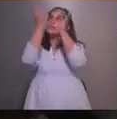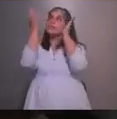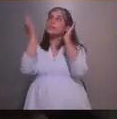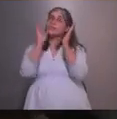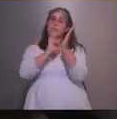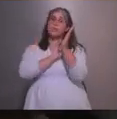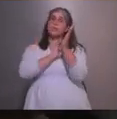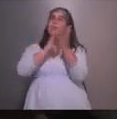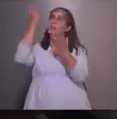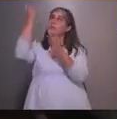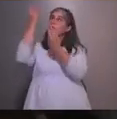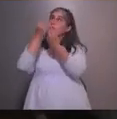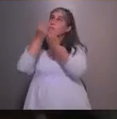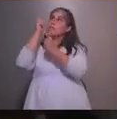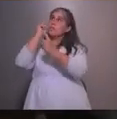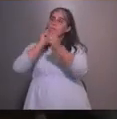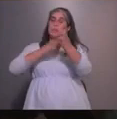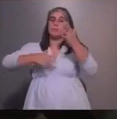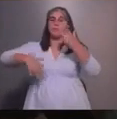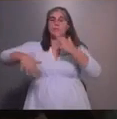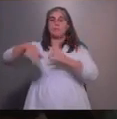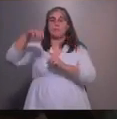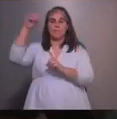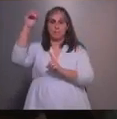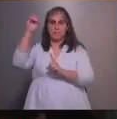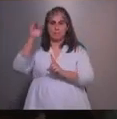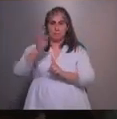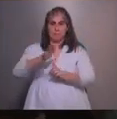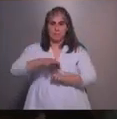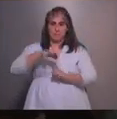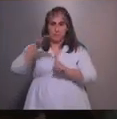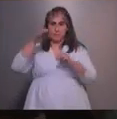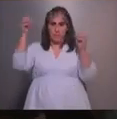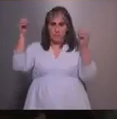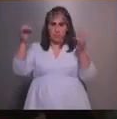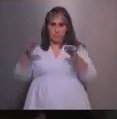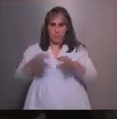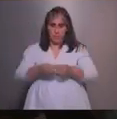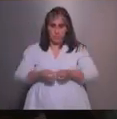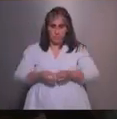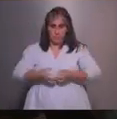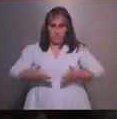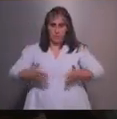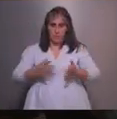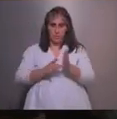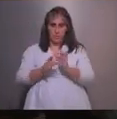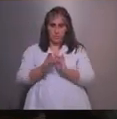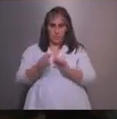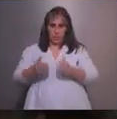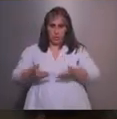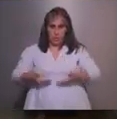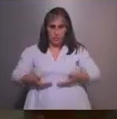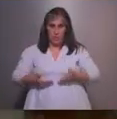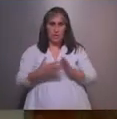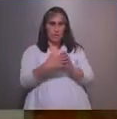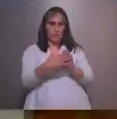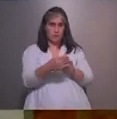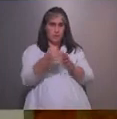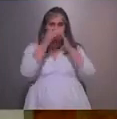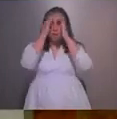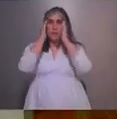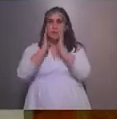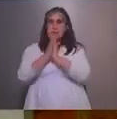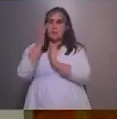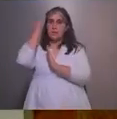convosco. Bendita sois vós entre as mulheres, e bendito é o fruto do vosso ventre, Jesus. Santa